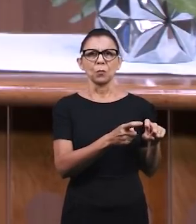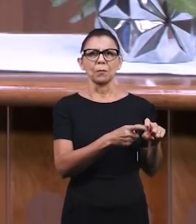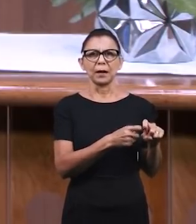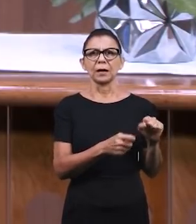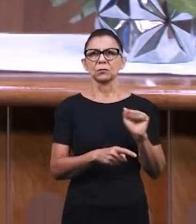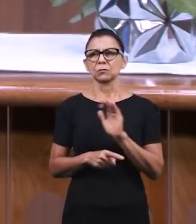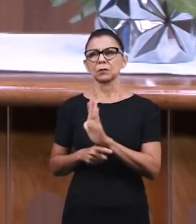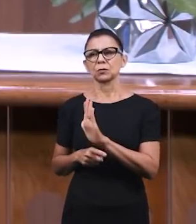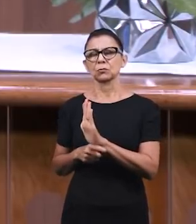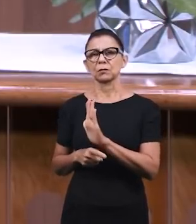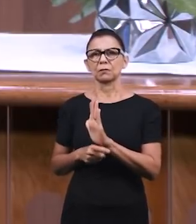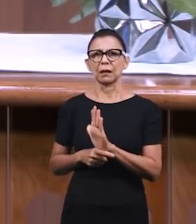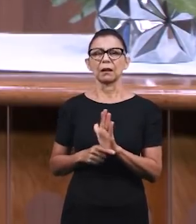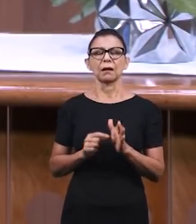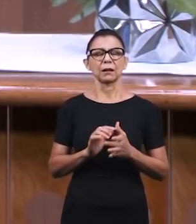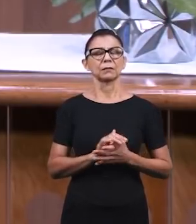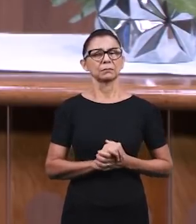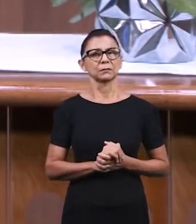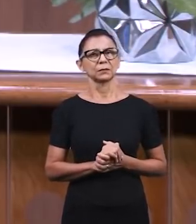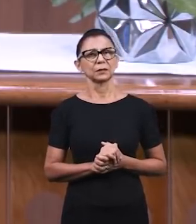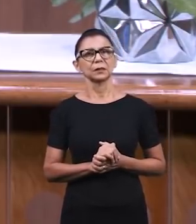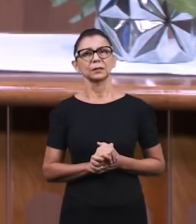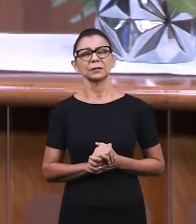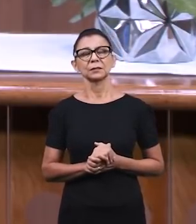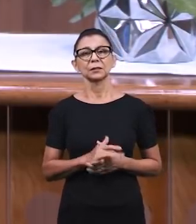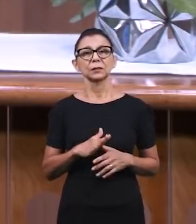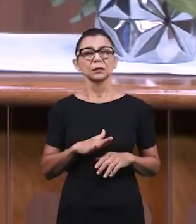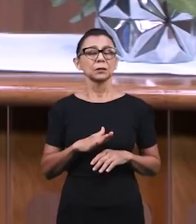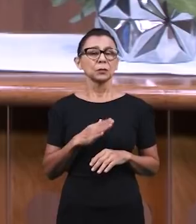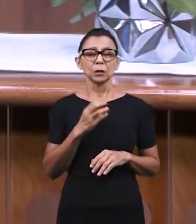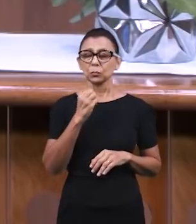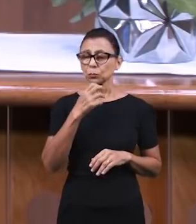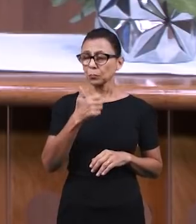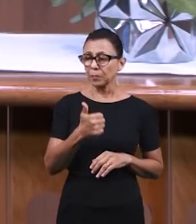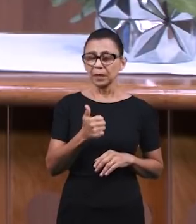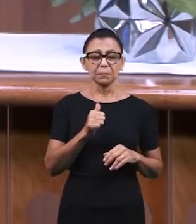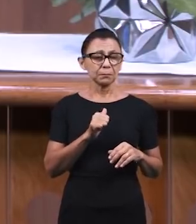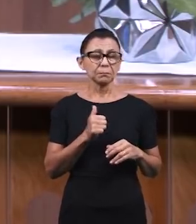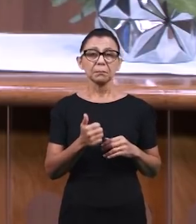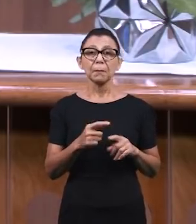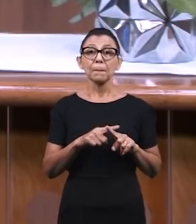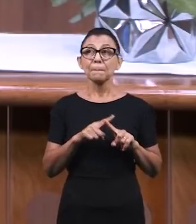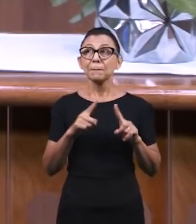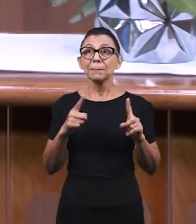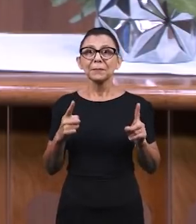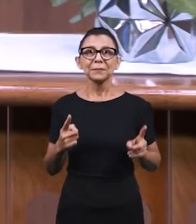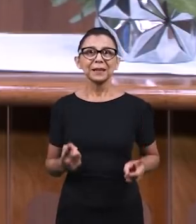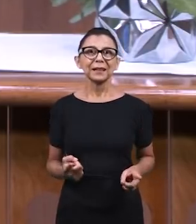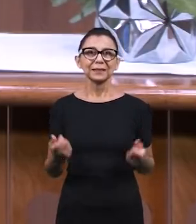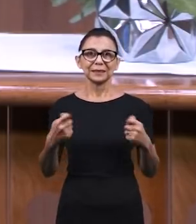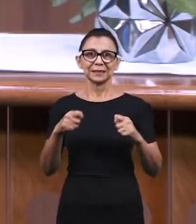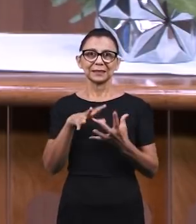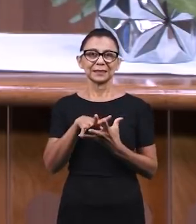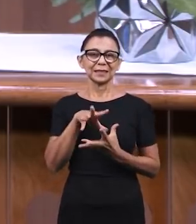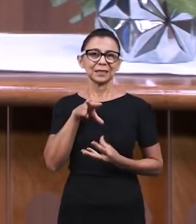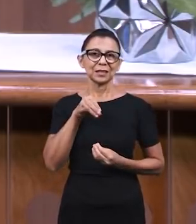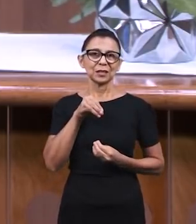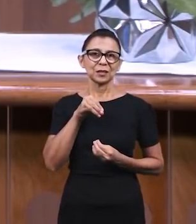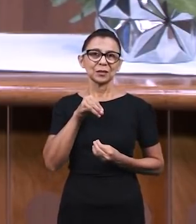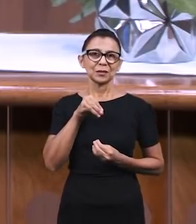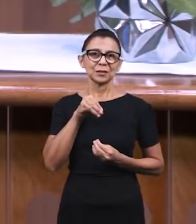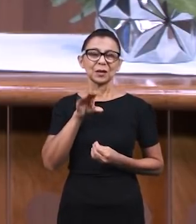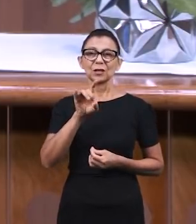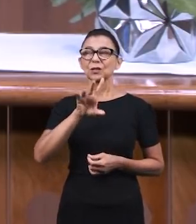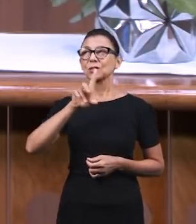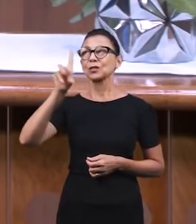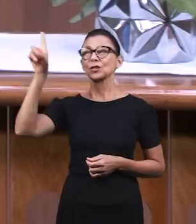seja, a família, por mais bem intencionada que seja, por melhor que seja tudo que está à sua volta, ninguém pode suprir a